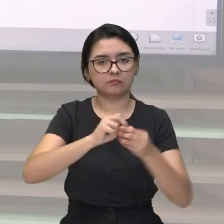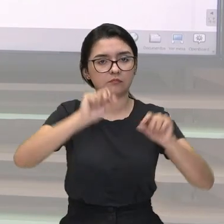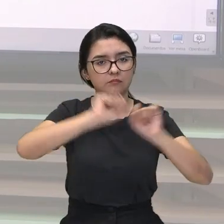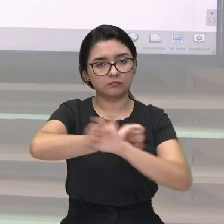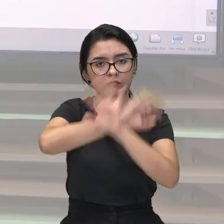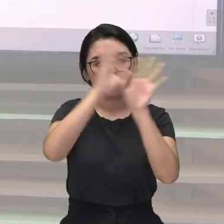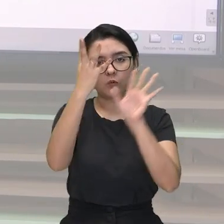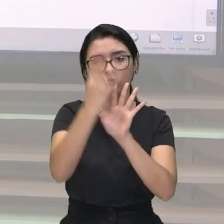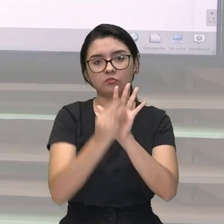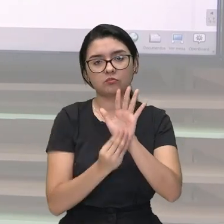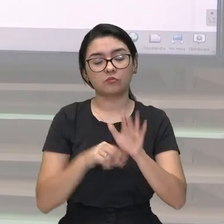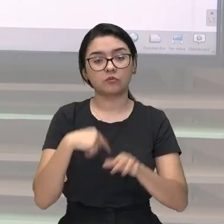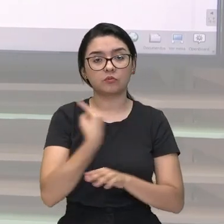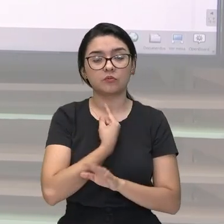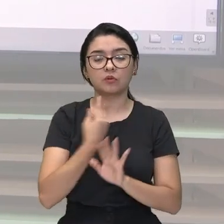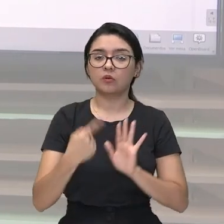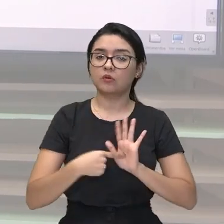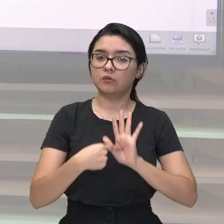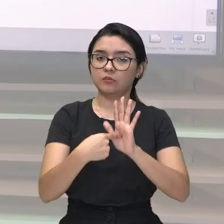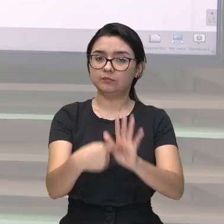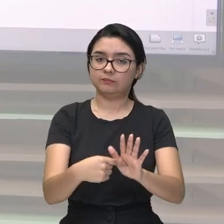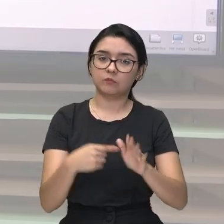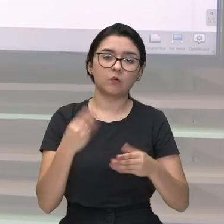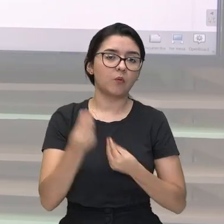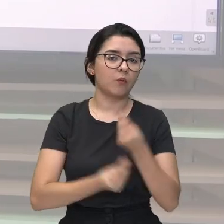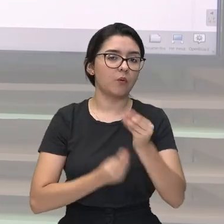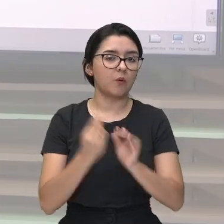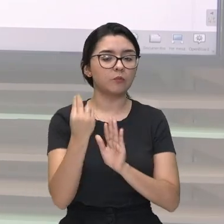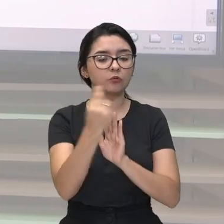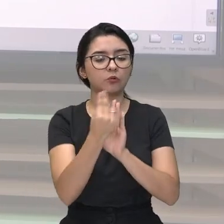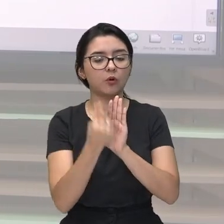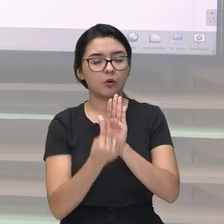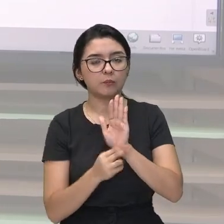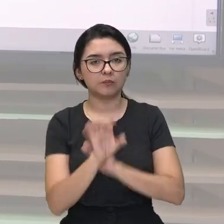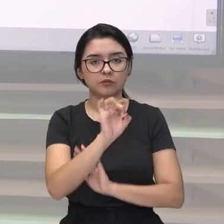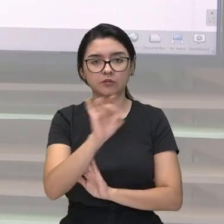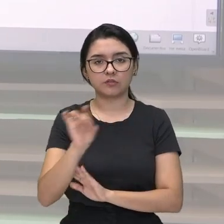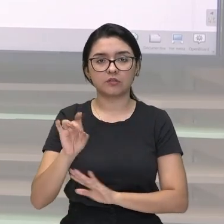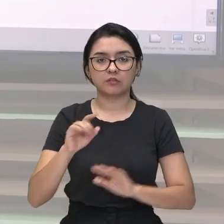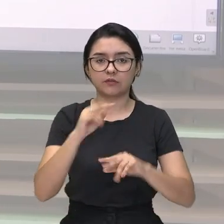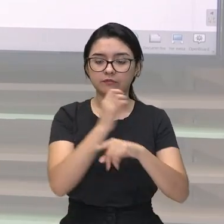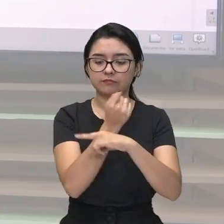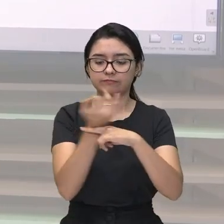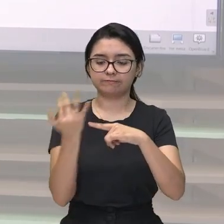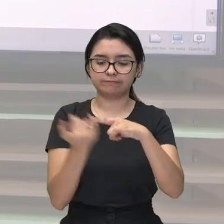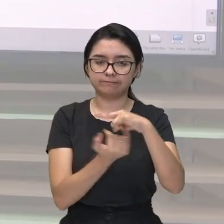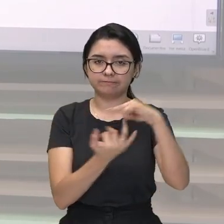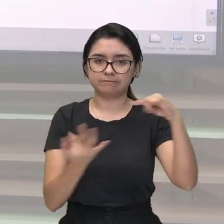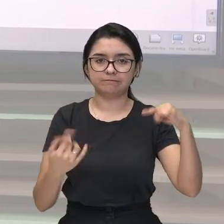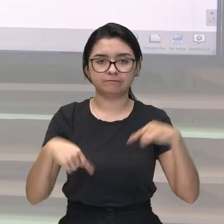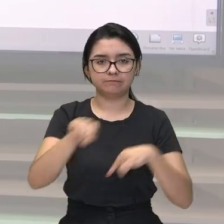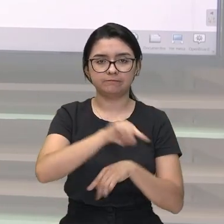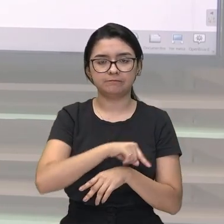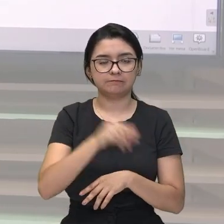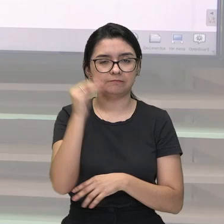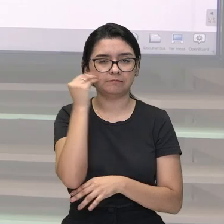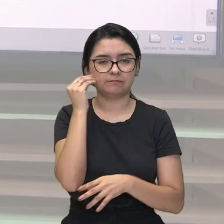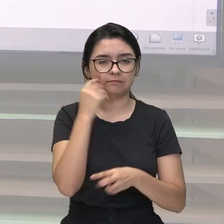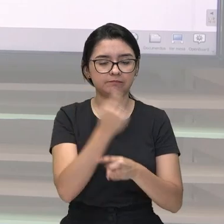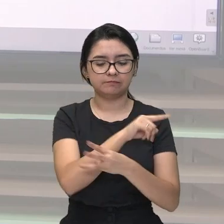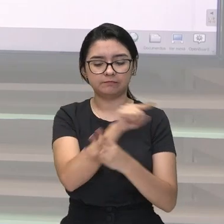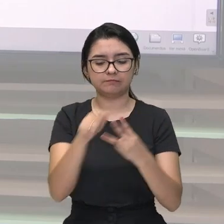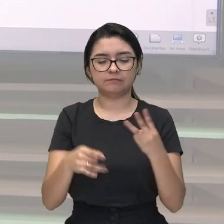o nosso conteúdo, como se nós nomeamos as frações. Você viu aí pelo menos 3 casos especiais aí, né, de